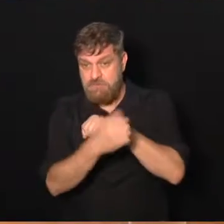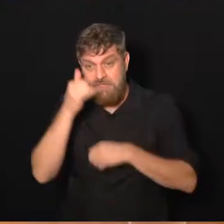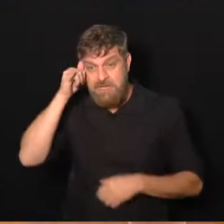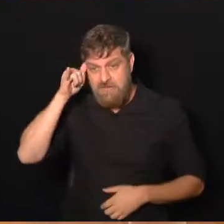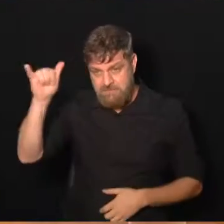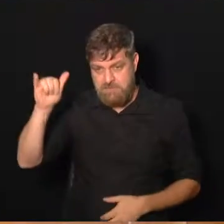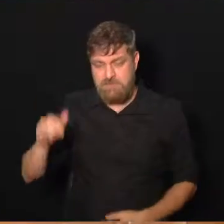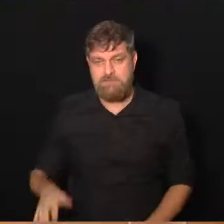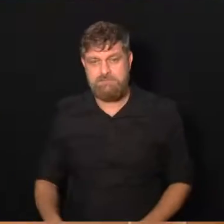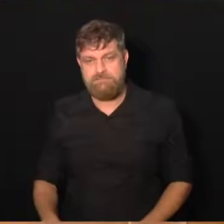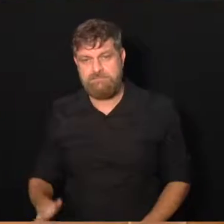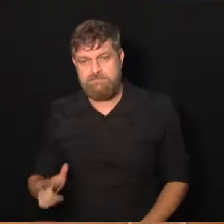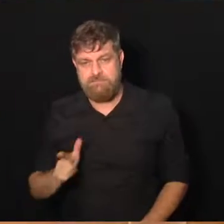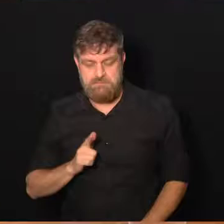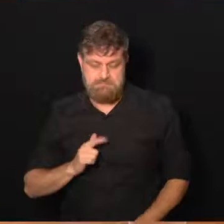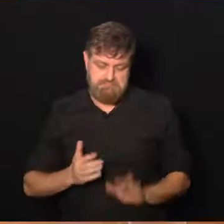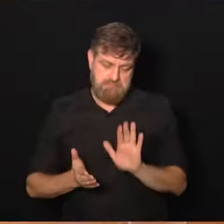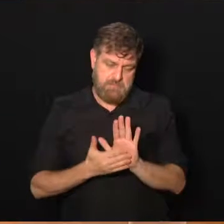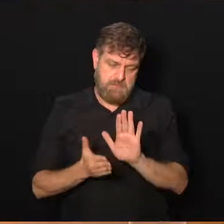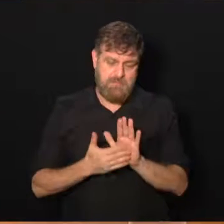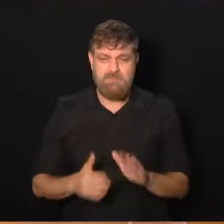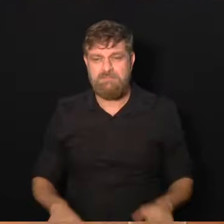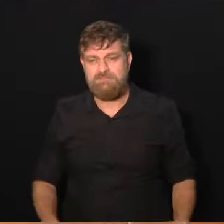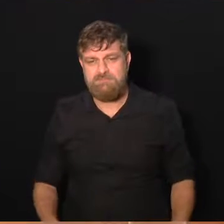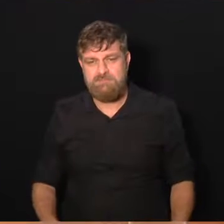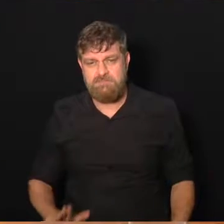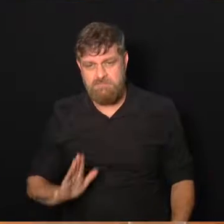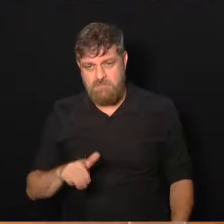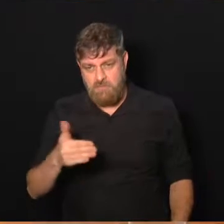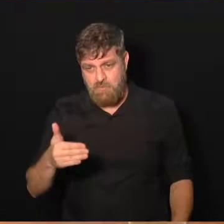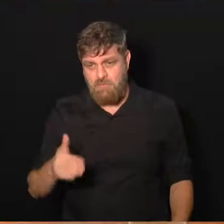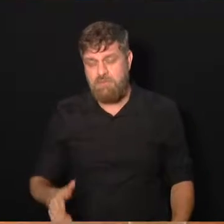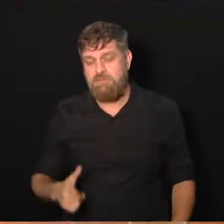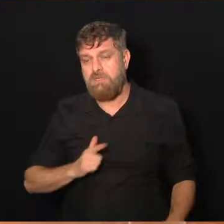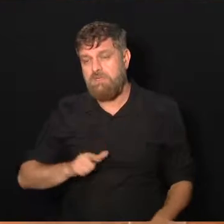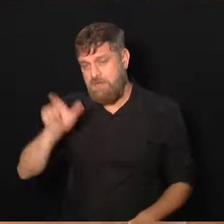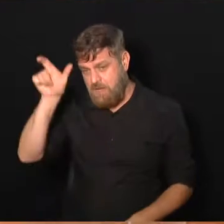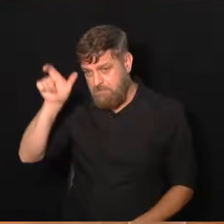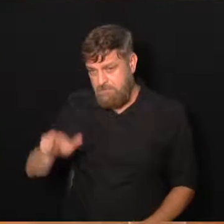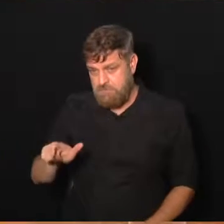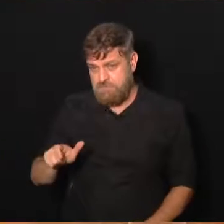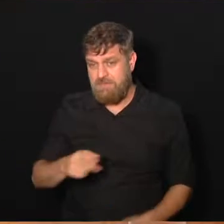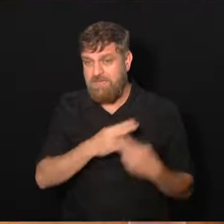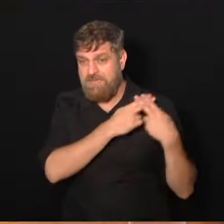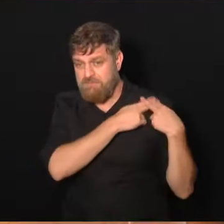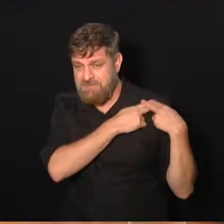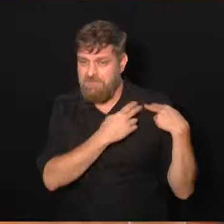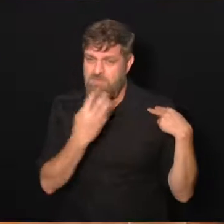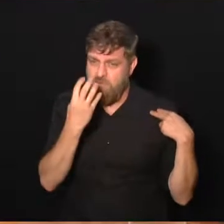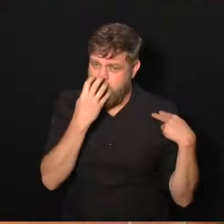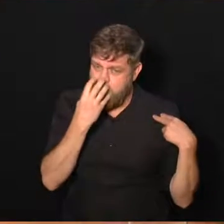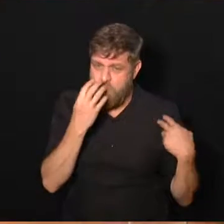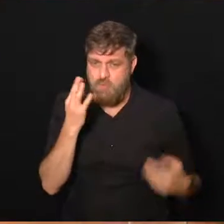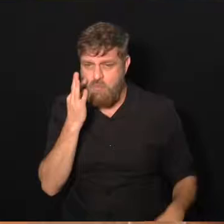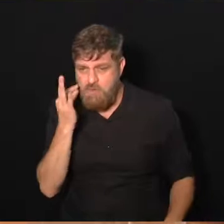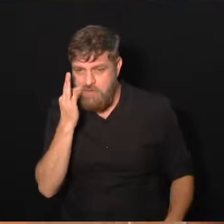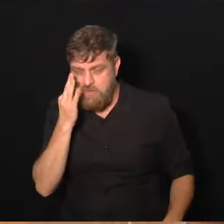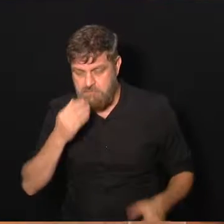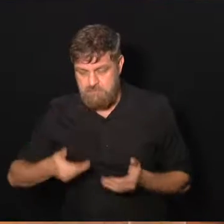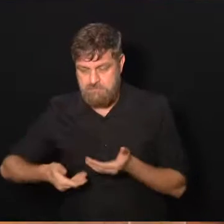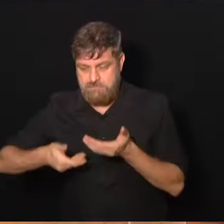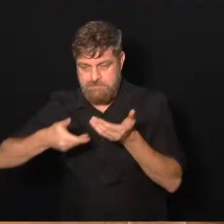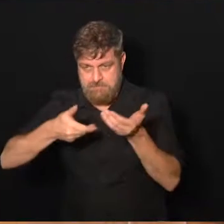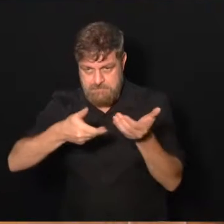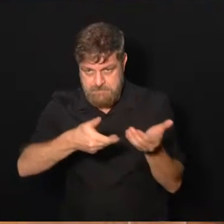foi sugerido pelas duas partes. Quando um dono de um animal de estimação deixa-o sob